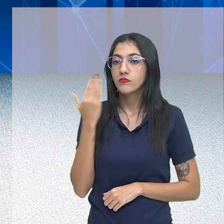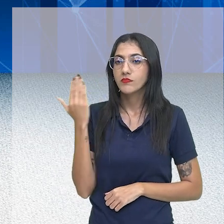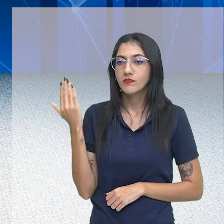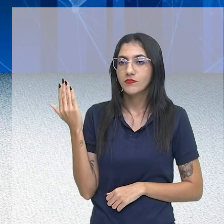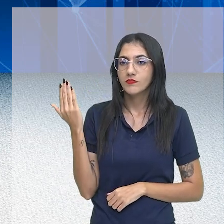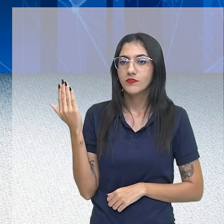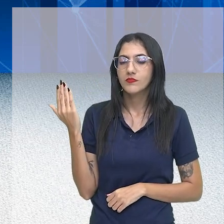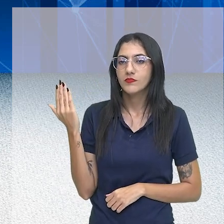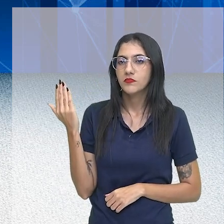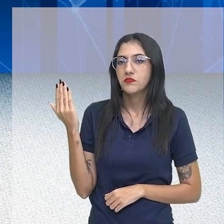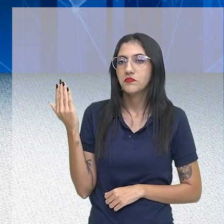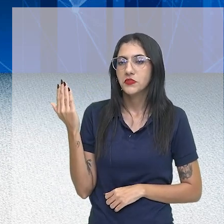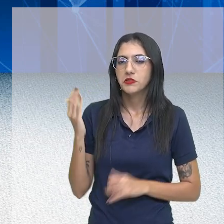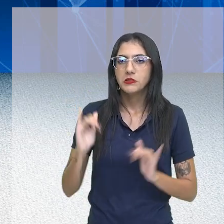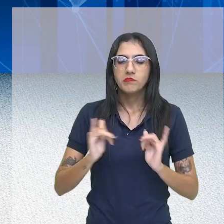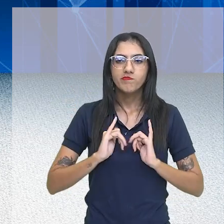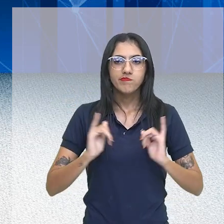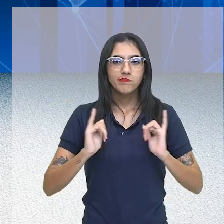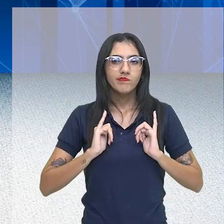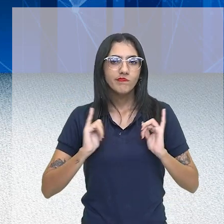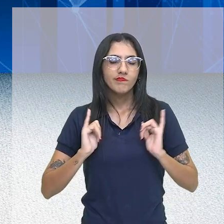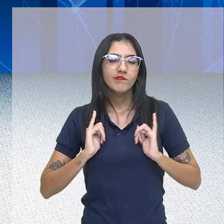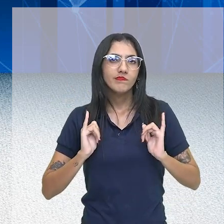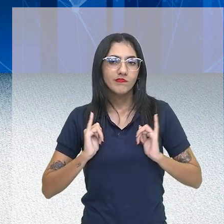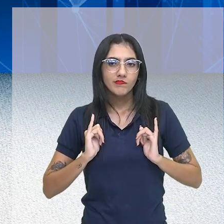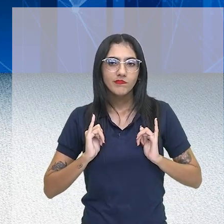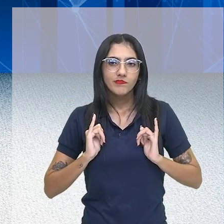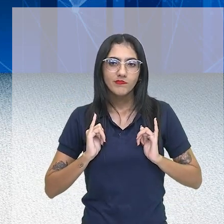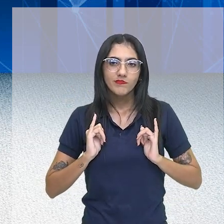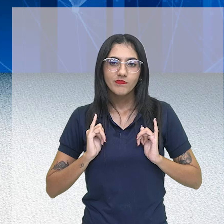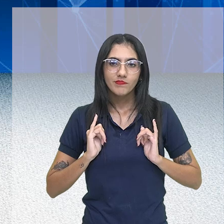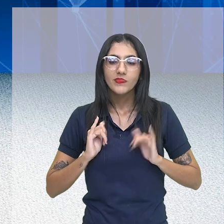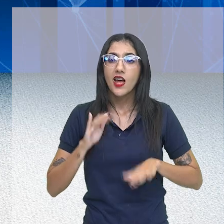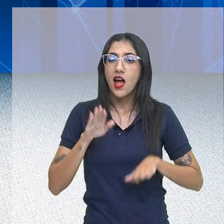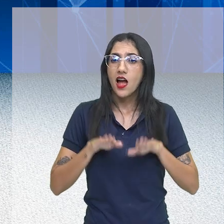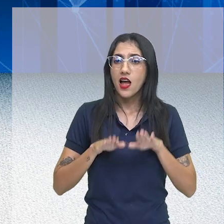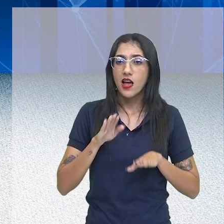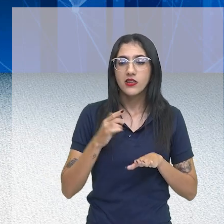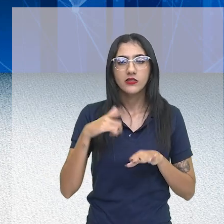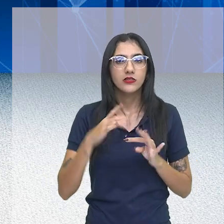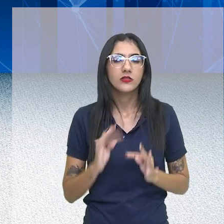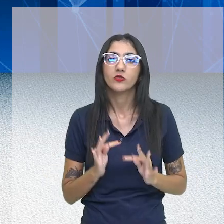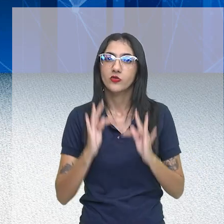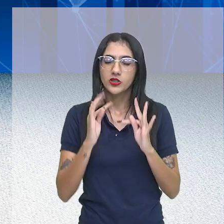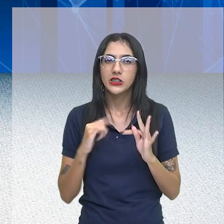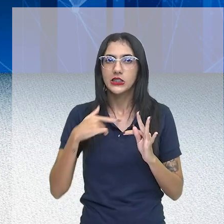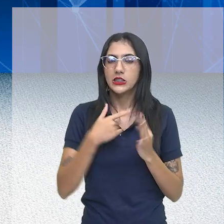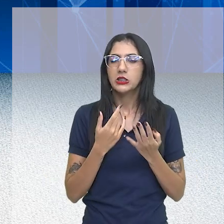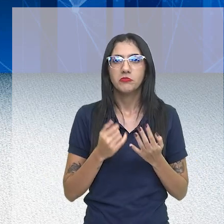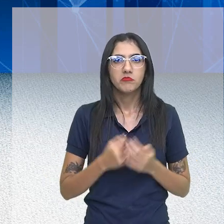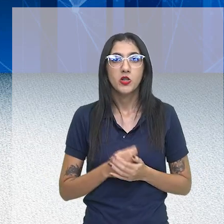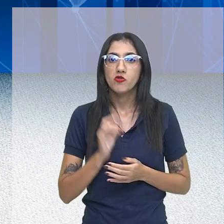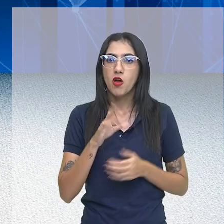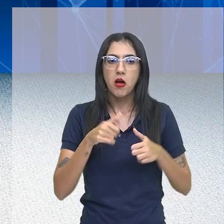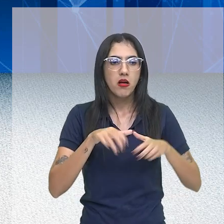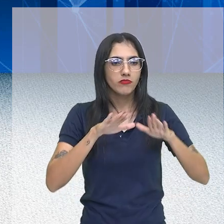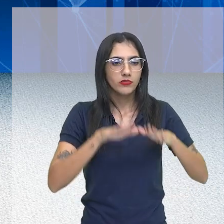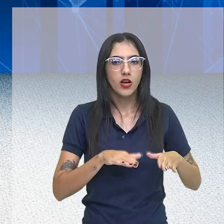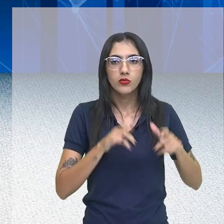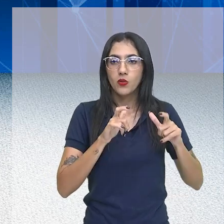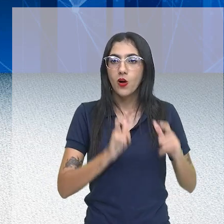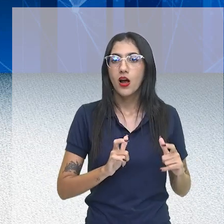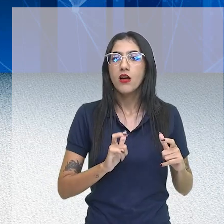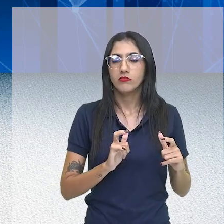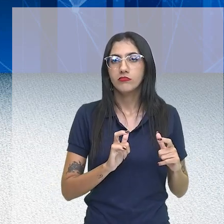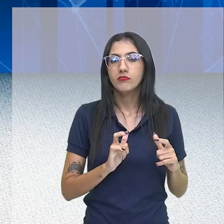o sedentarismo, né? Muitas vezes a tecnologia ela acaba nos prendendo a ficar dentro de um espaço parado. O nosso corpo